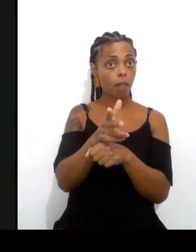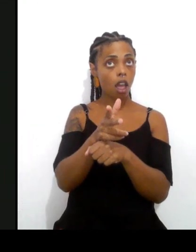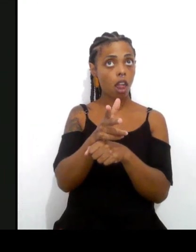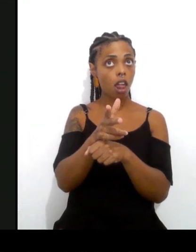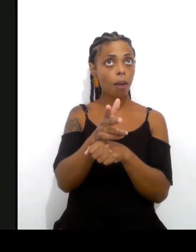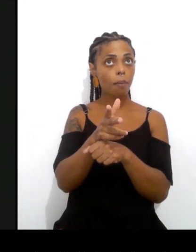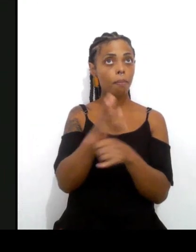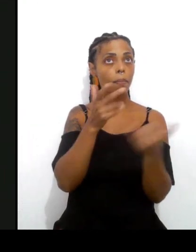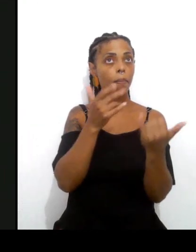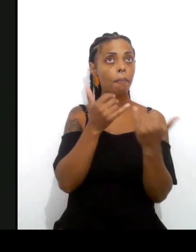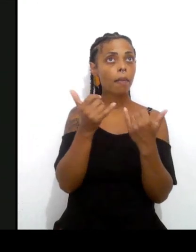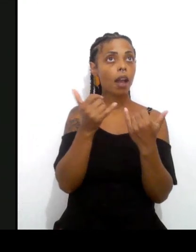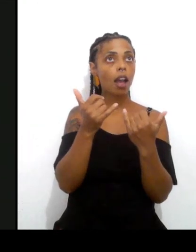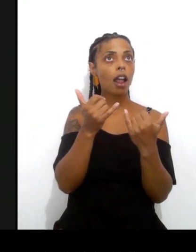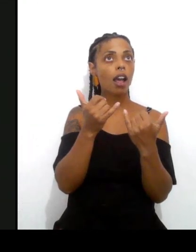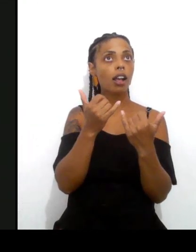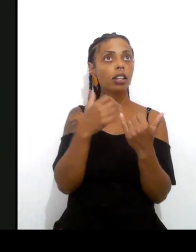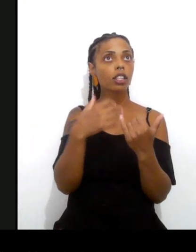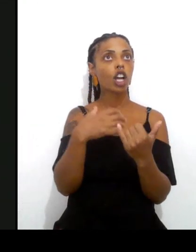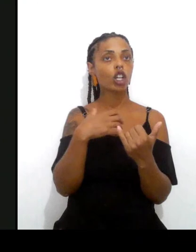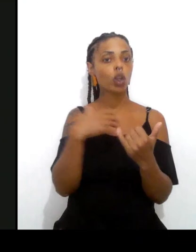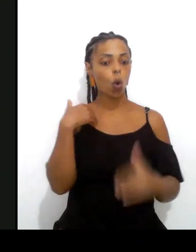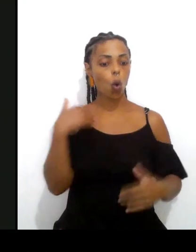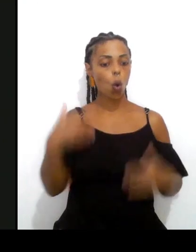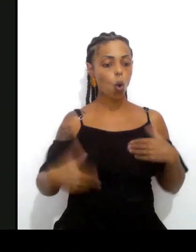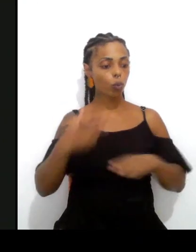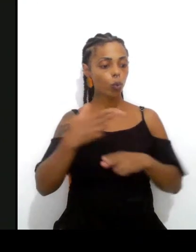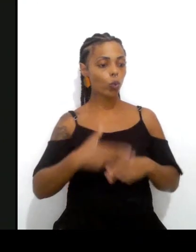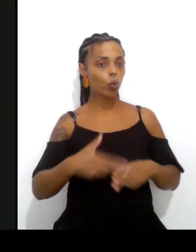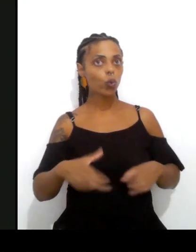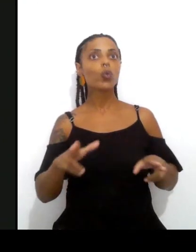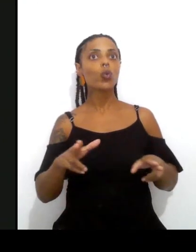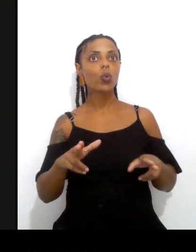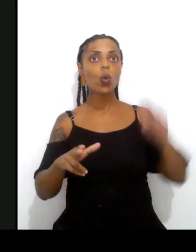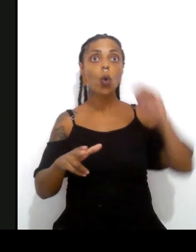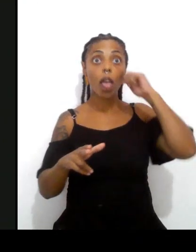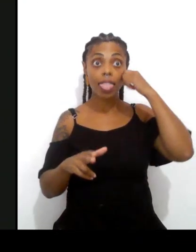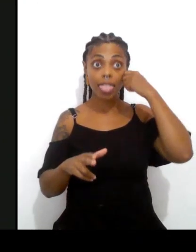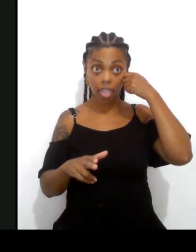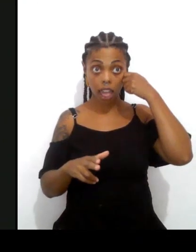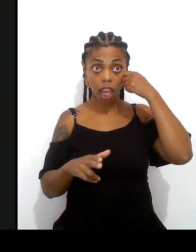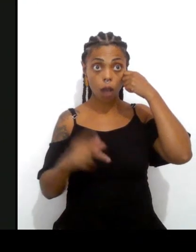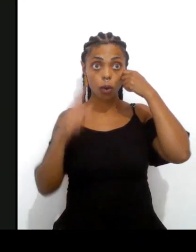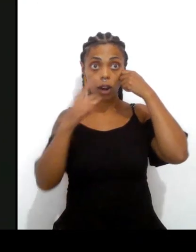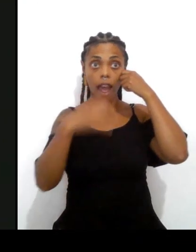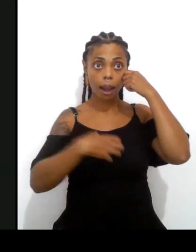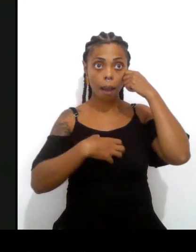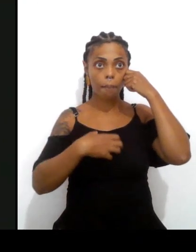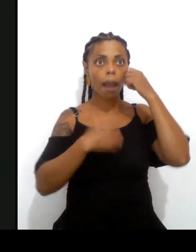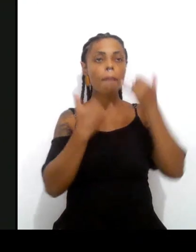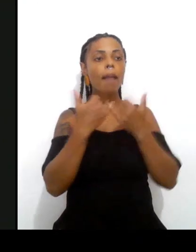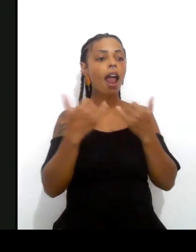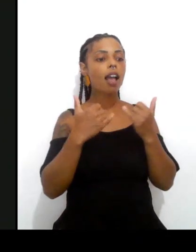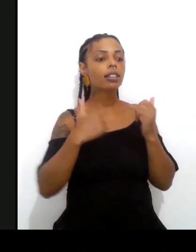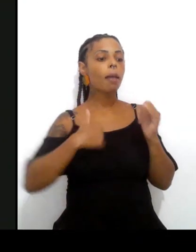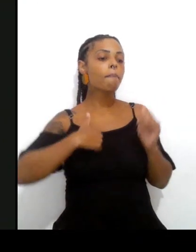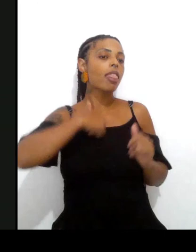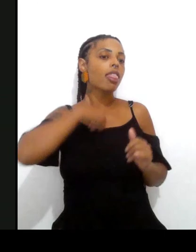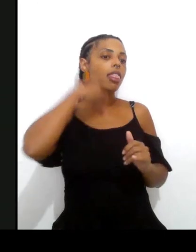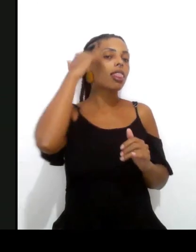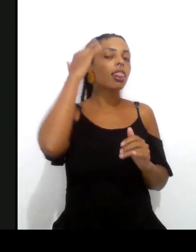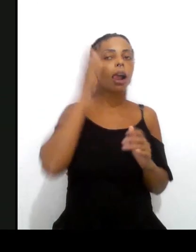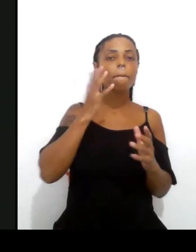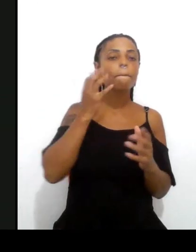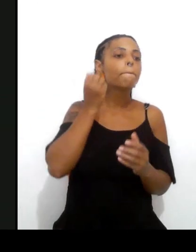de lamber os corpos nus dos homens negros na Bahia na África no Rio de